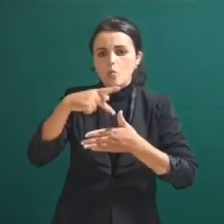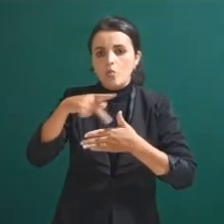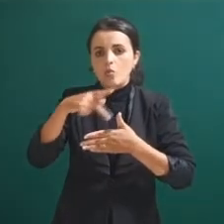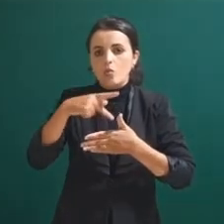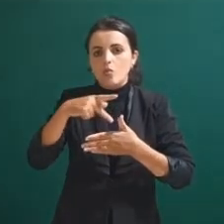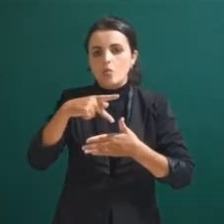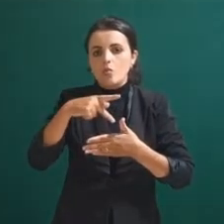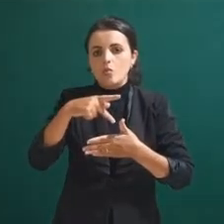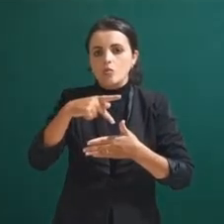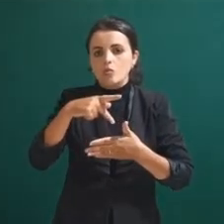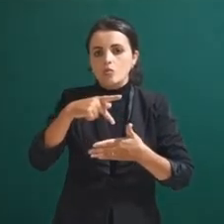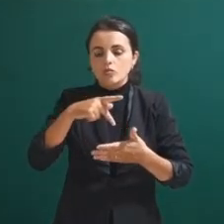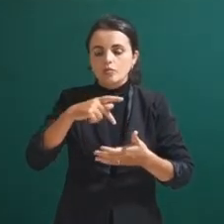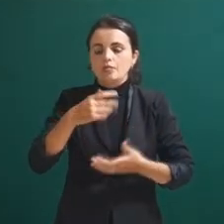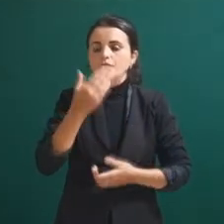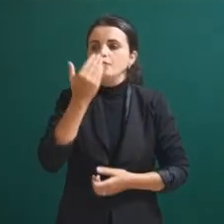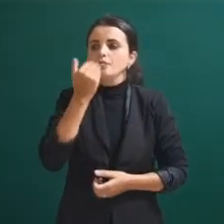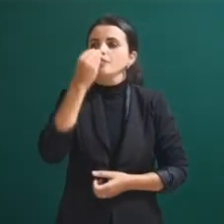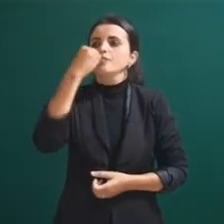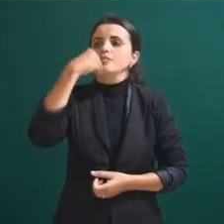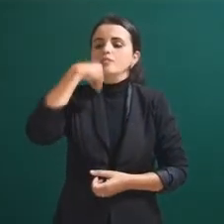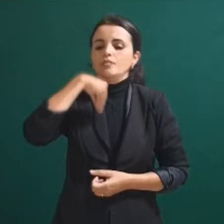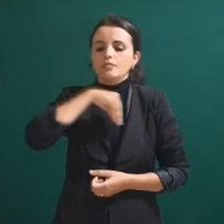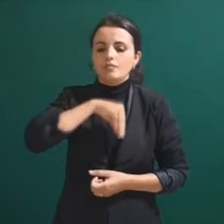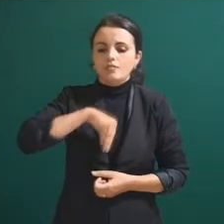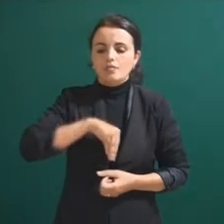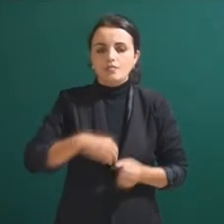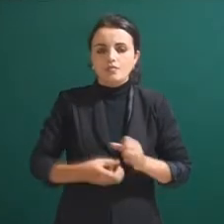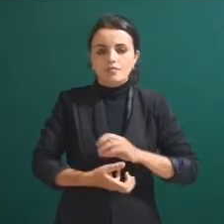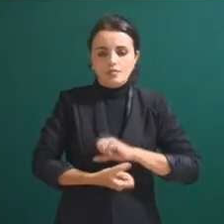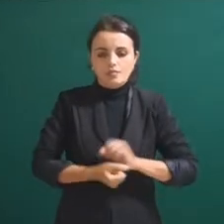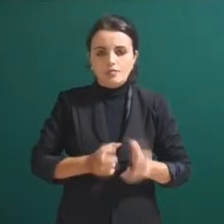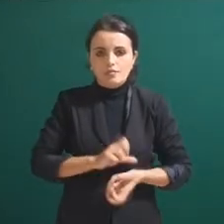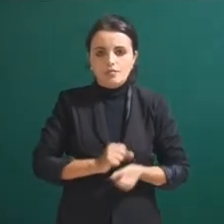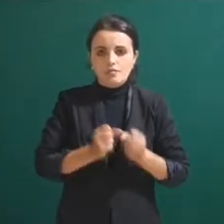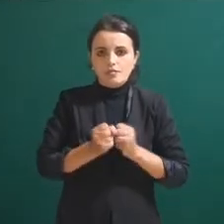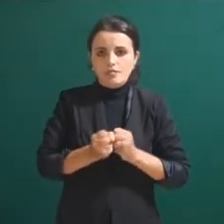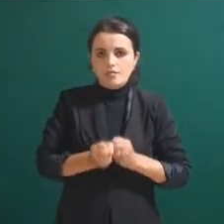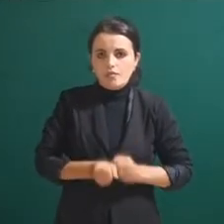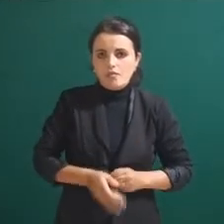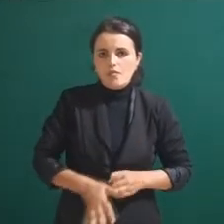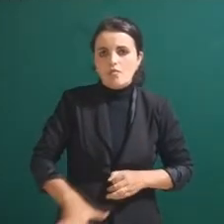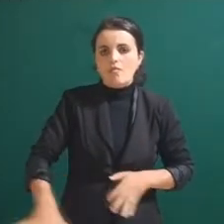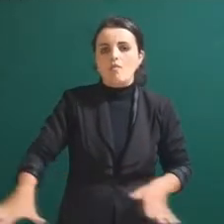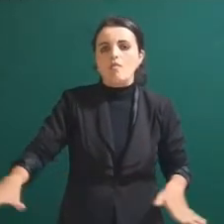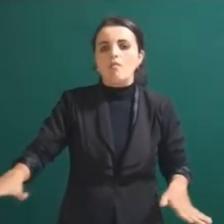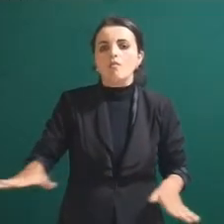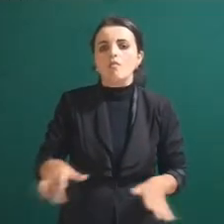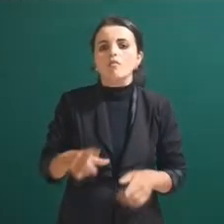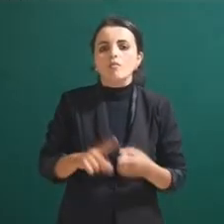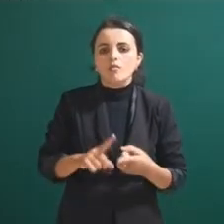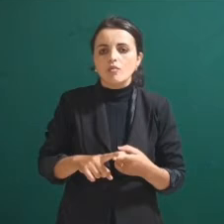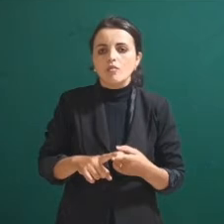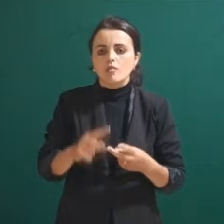as proteínas, que são quebradas em aminoácidos, que são as substâncias que nosso organismo consegue absorver. Então a